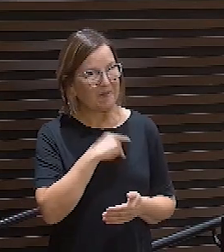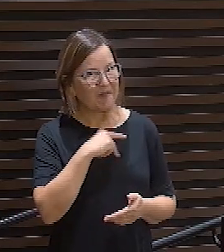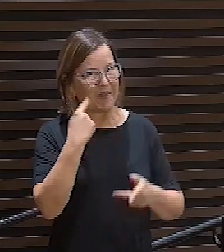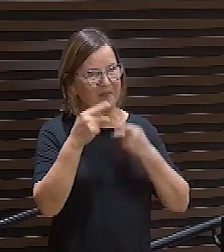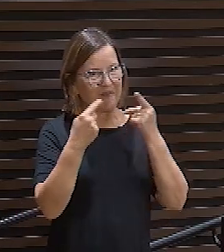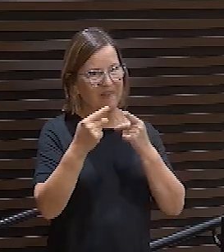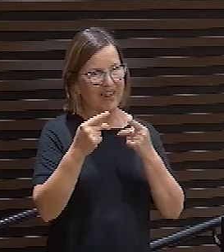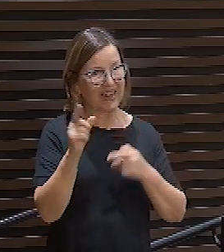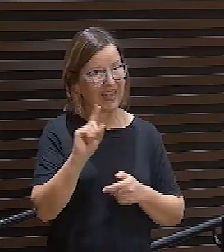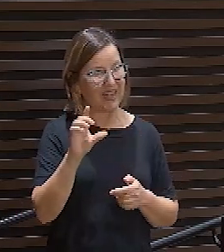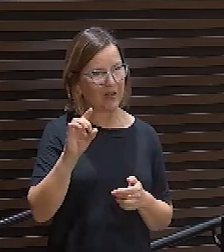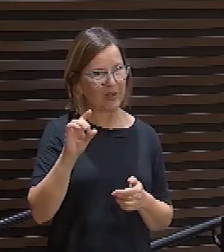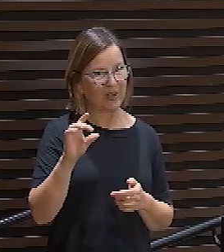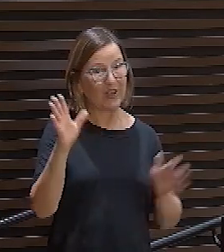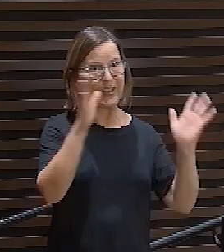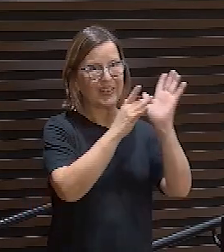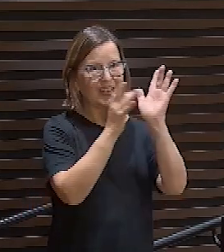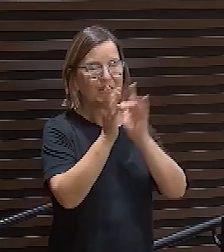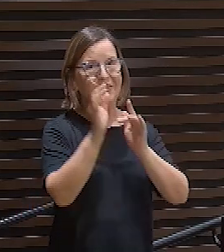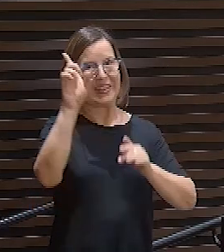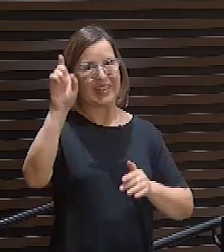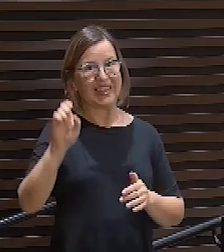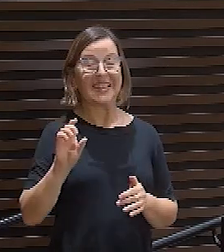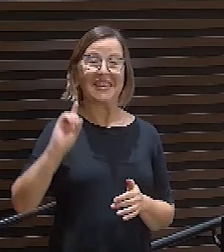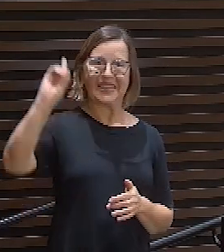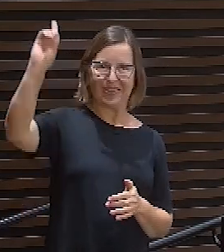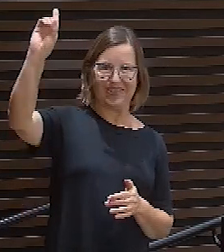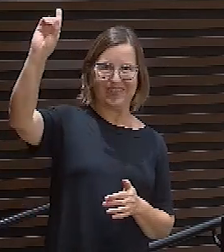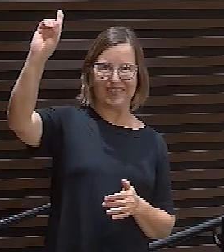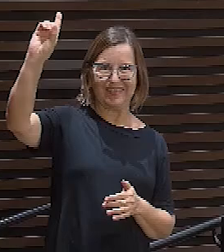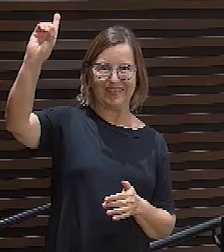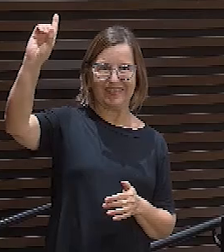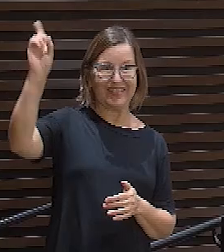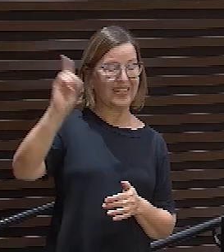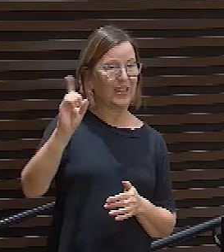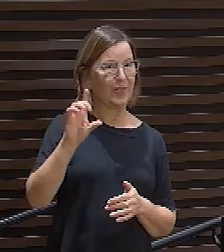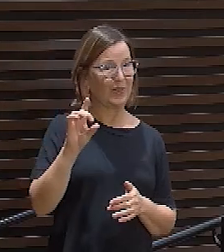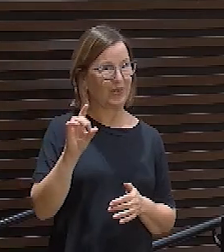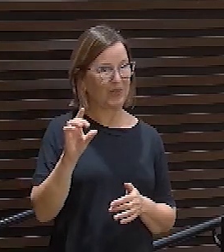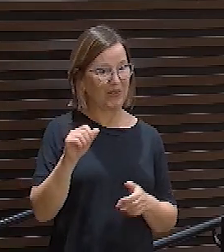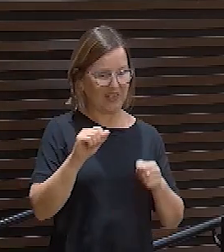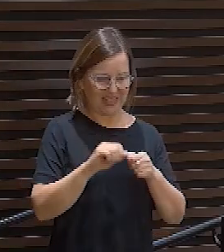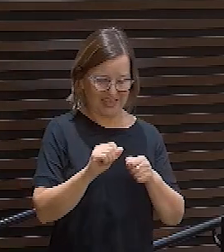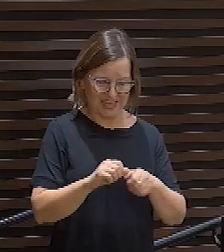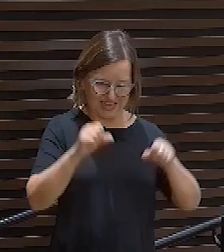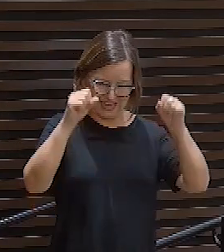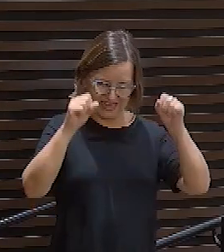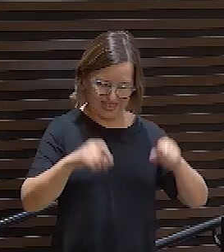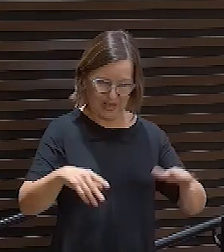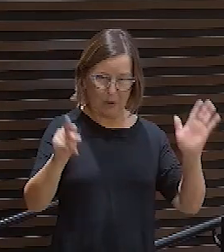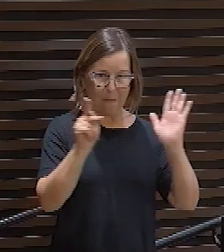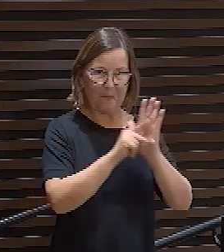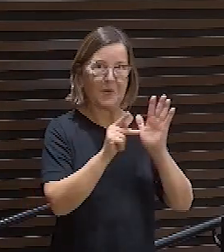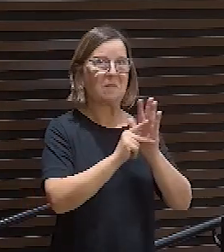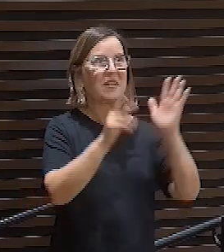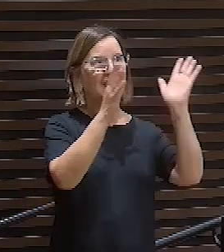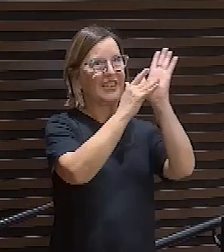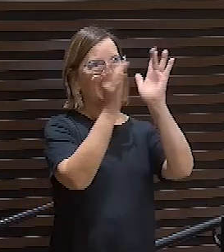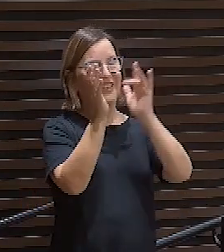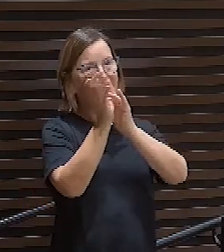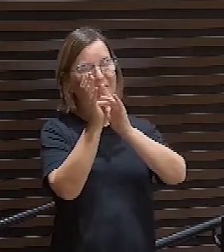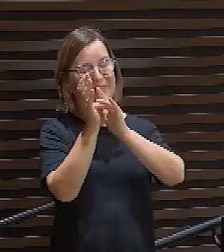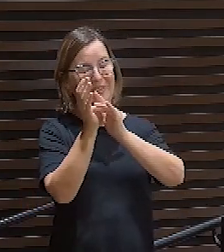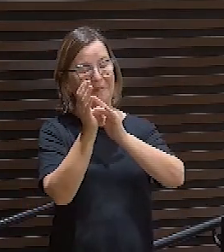só ele é Deus, não só a criação é sua por direito e foi feita